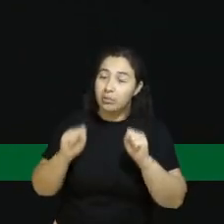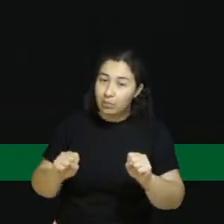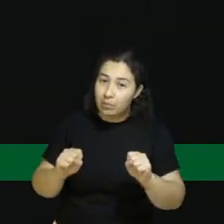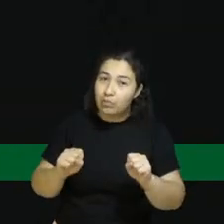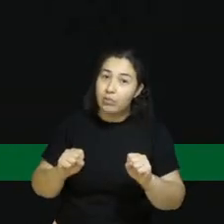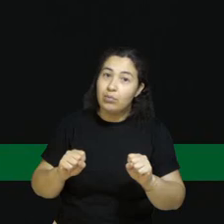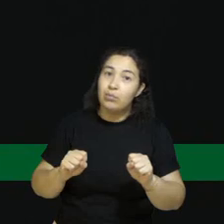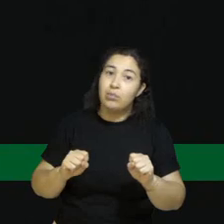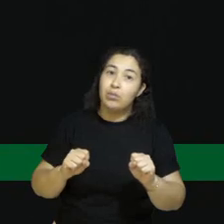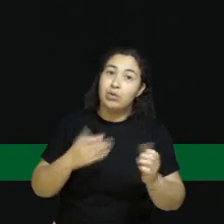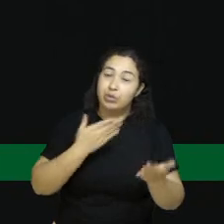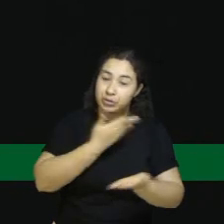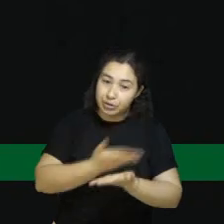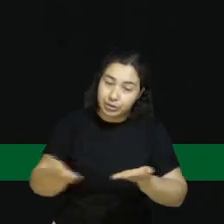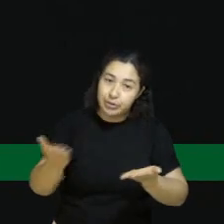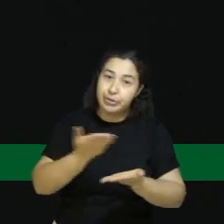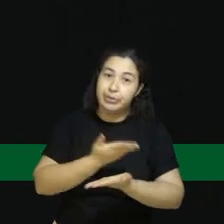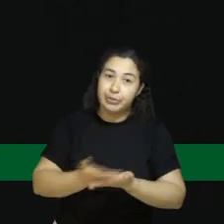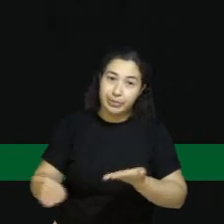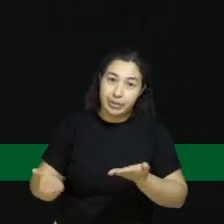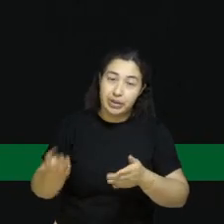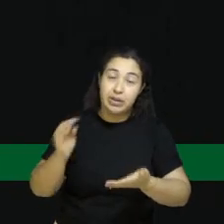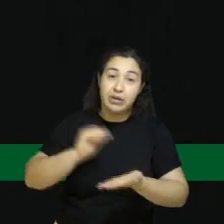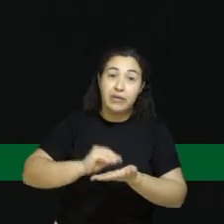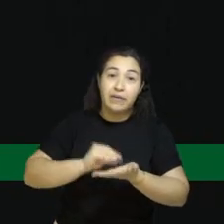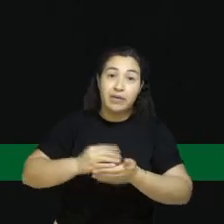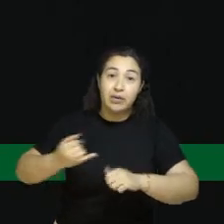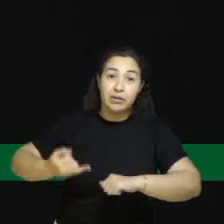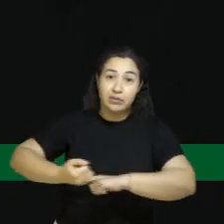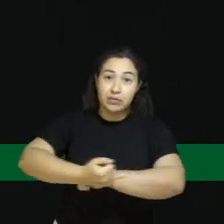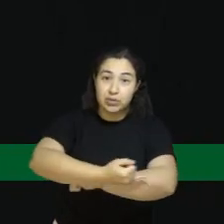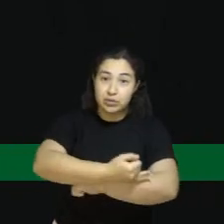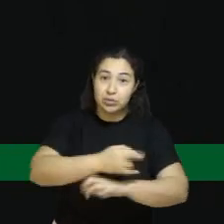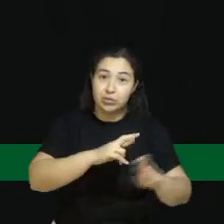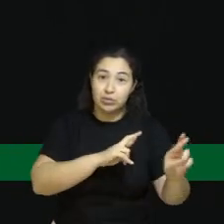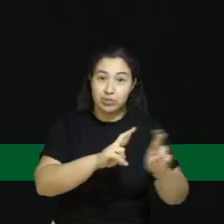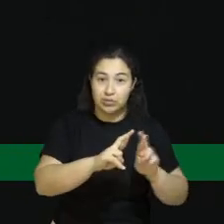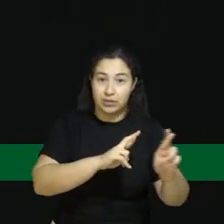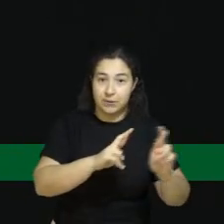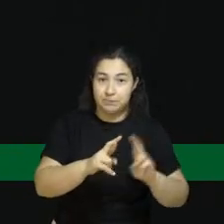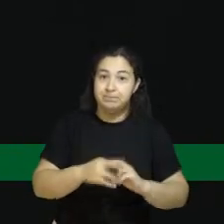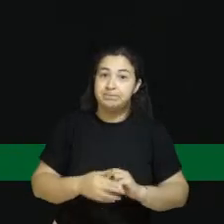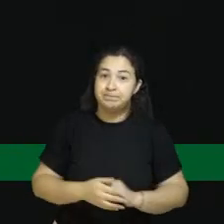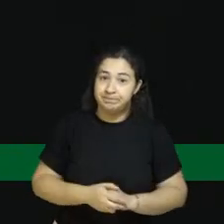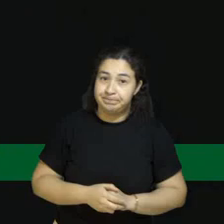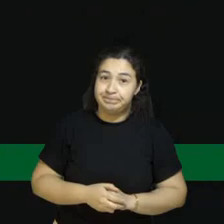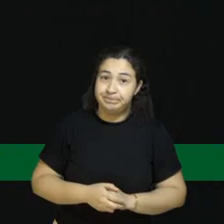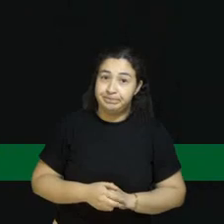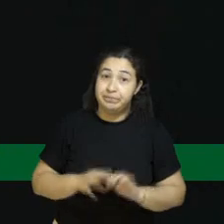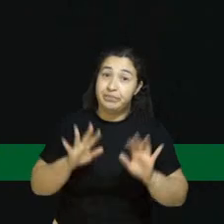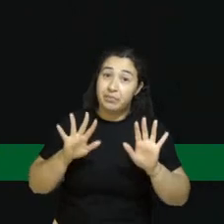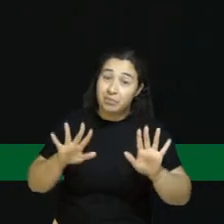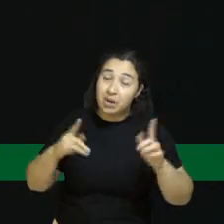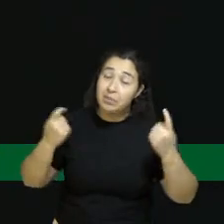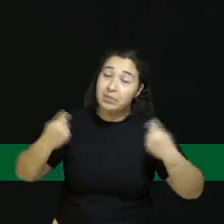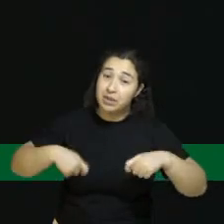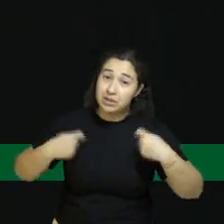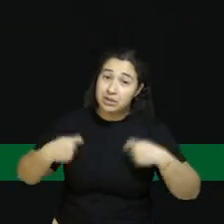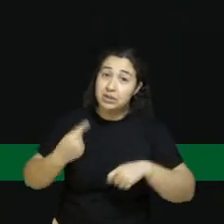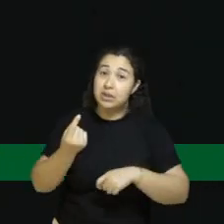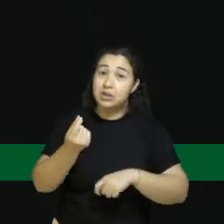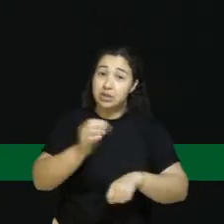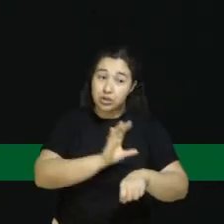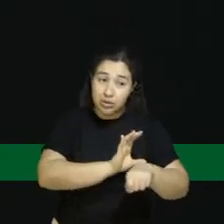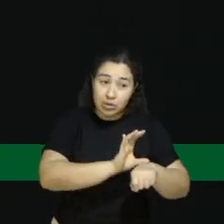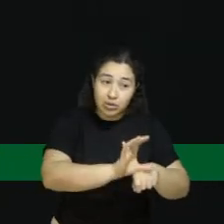de competitividade por falta de infraestrutura rodoviária. Essa é a realidade. Infelizmente, nós precisamos de investimentos